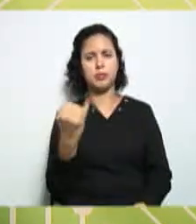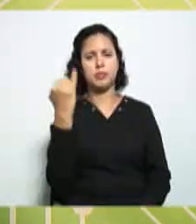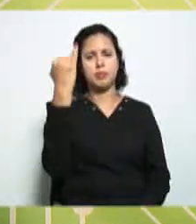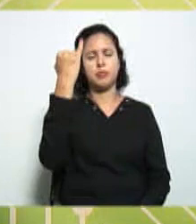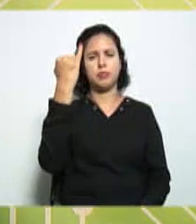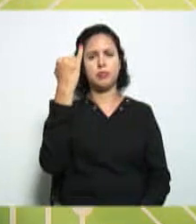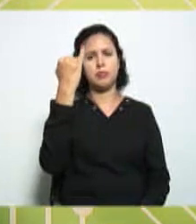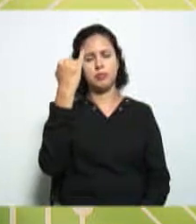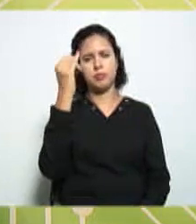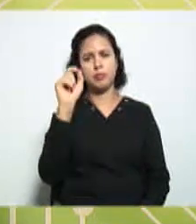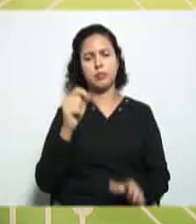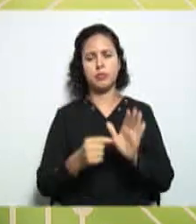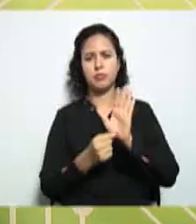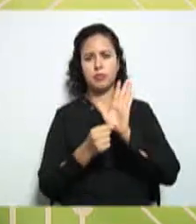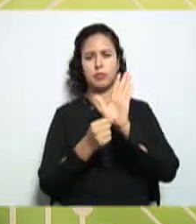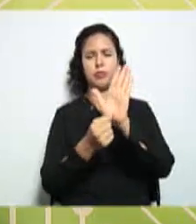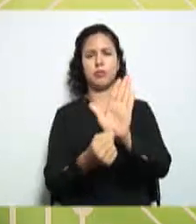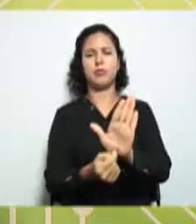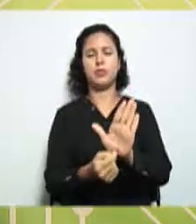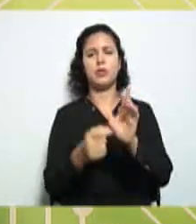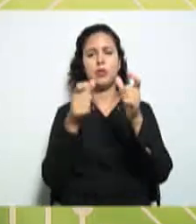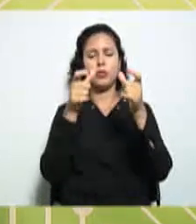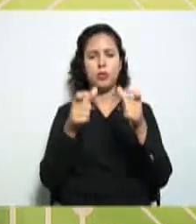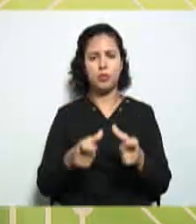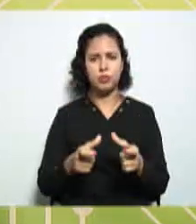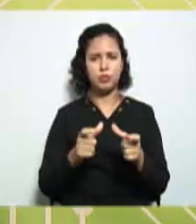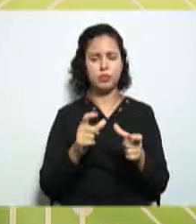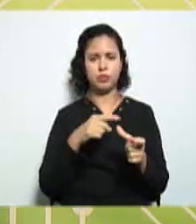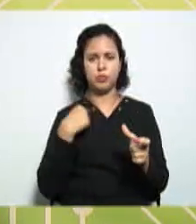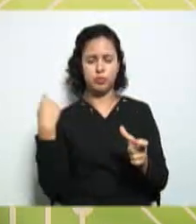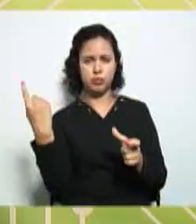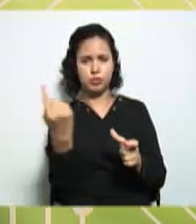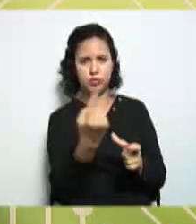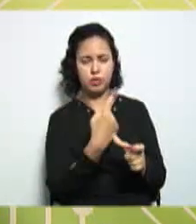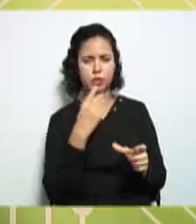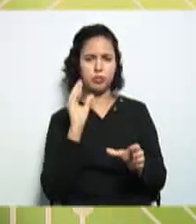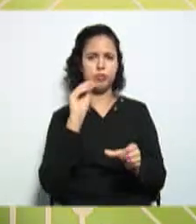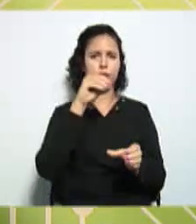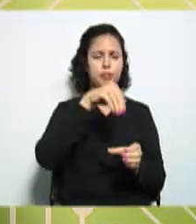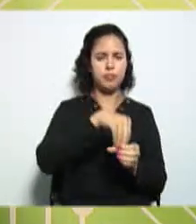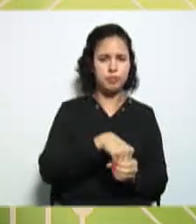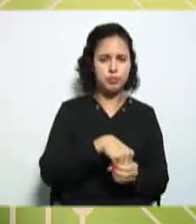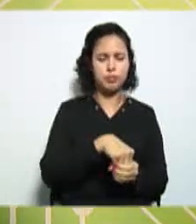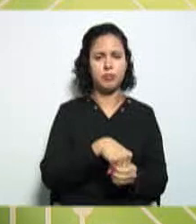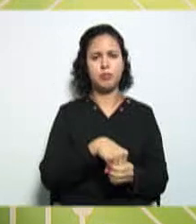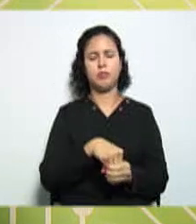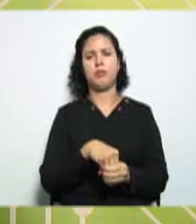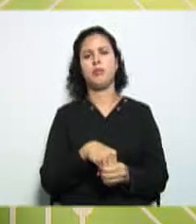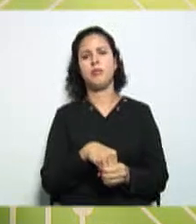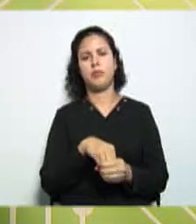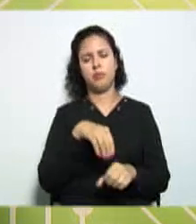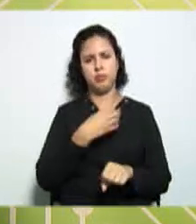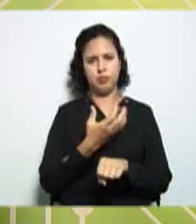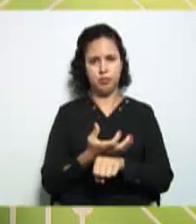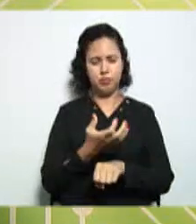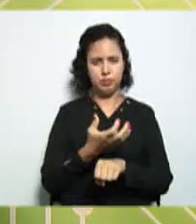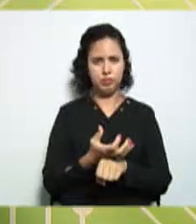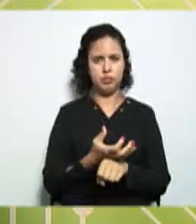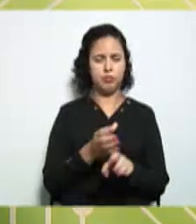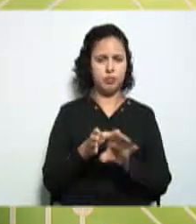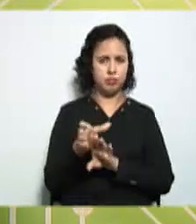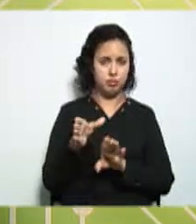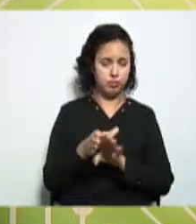possamos destacar nessa aula onde é que nós estamos inseridos, né, onde é que nós nos encaixamos nessa disciplina de orientação